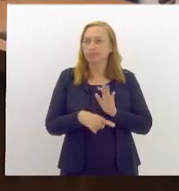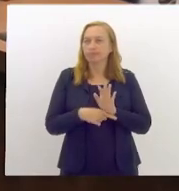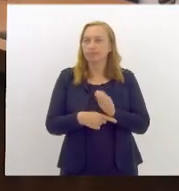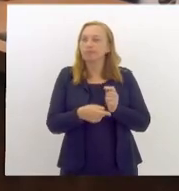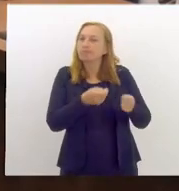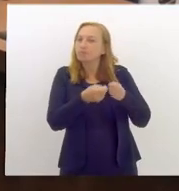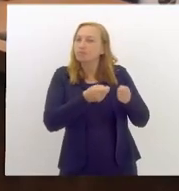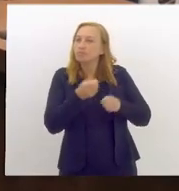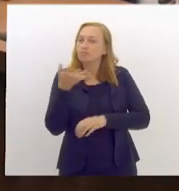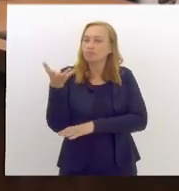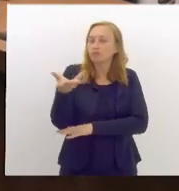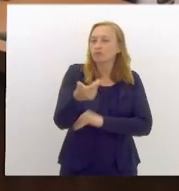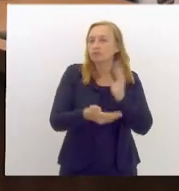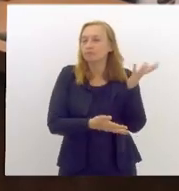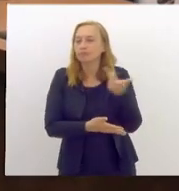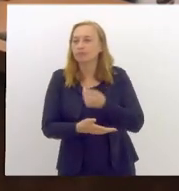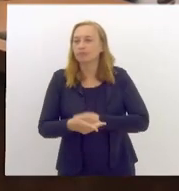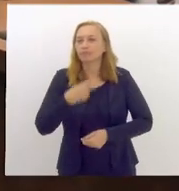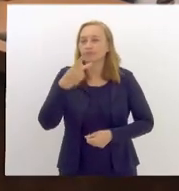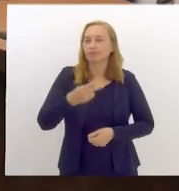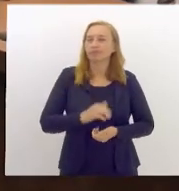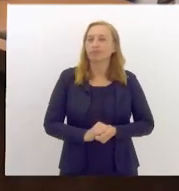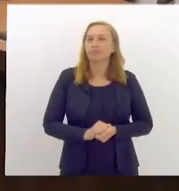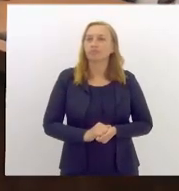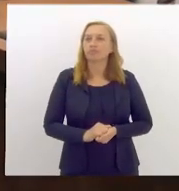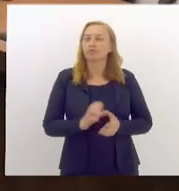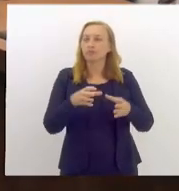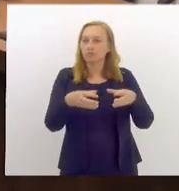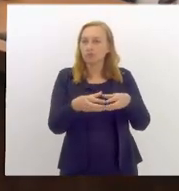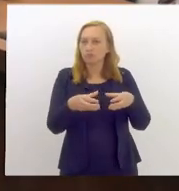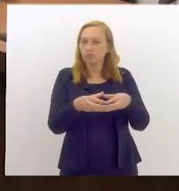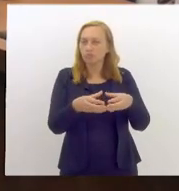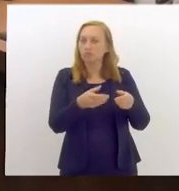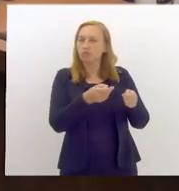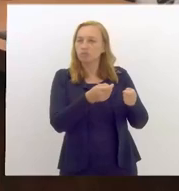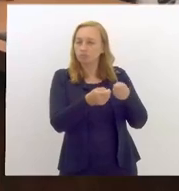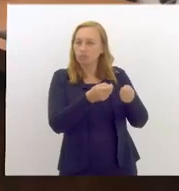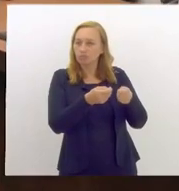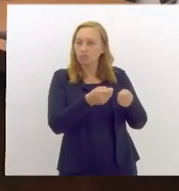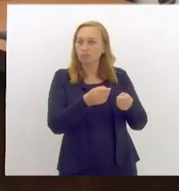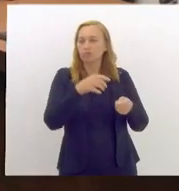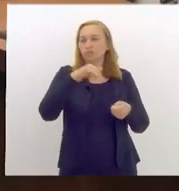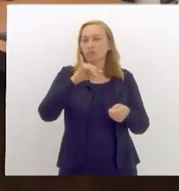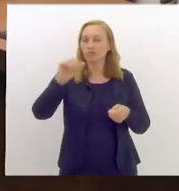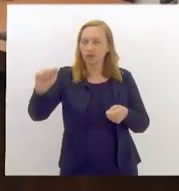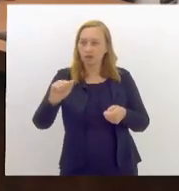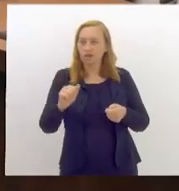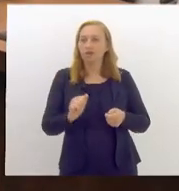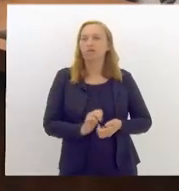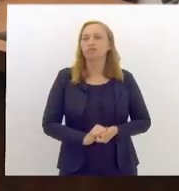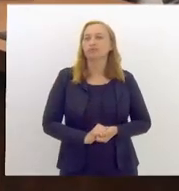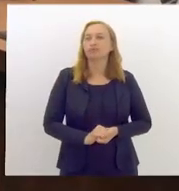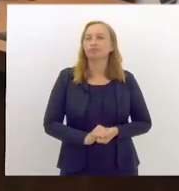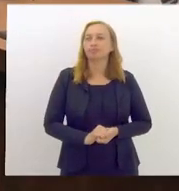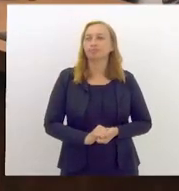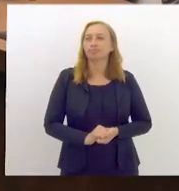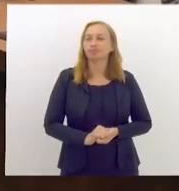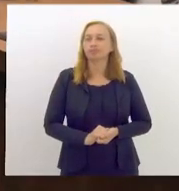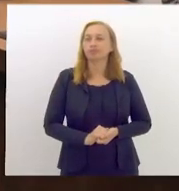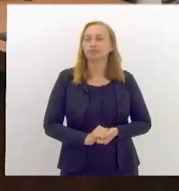Controle Ambiental que diz o seguinte que o órgão ambiental estadual ou seja o Enéa que hoje tem as atribuições de